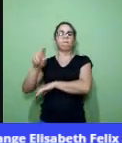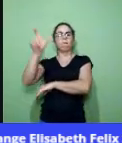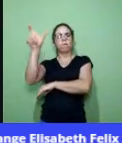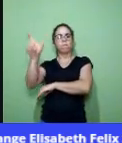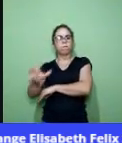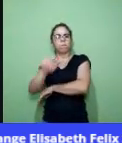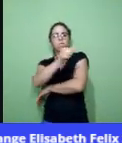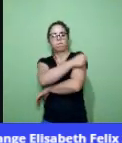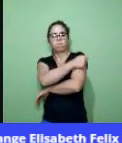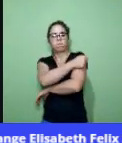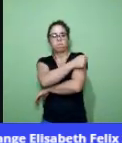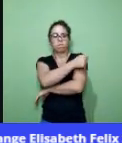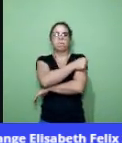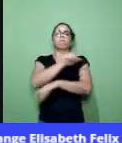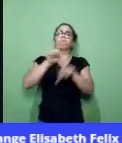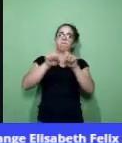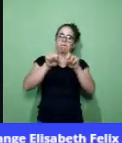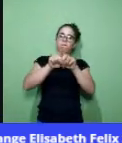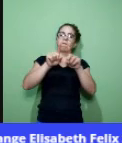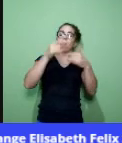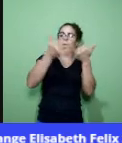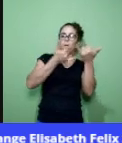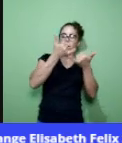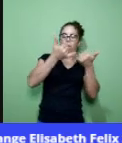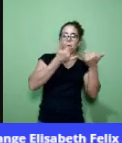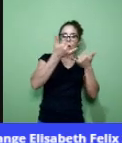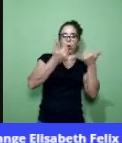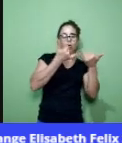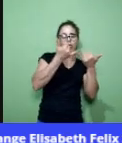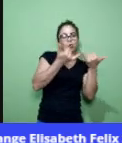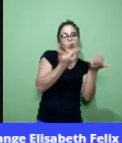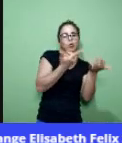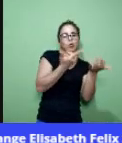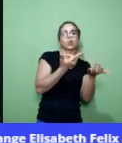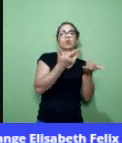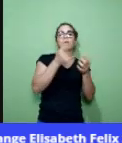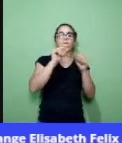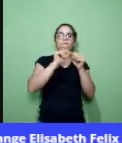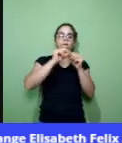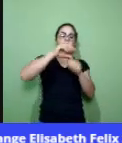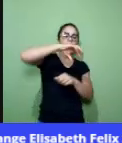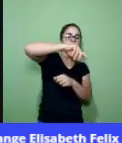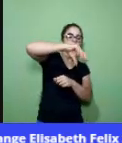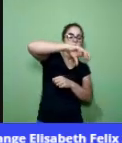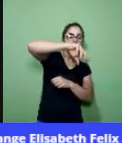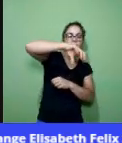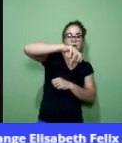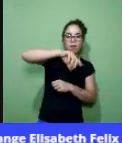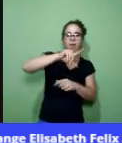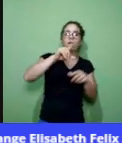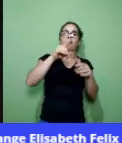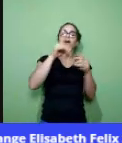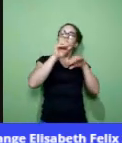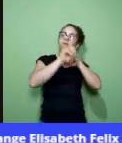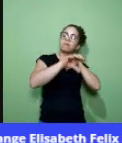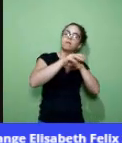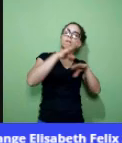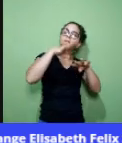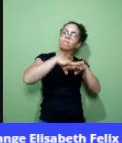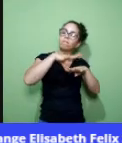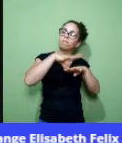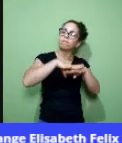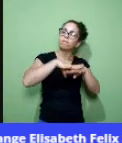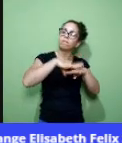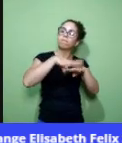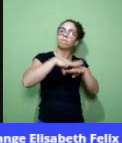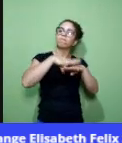fazendo. E que vai atender também ao nosso aluno, né? Aqui nós temos um joguinho, né, feito com